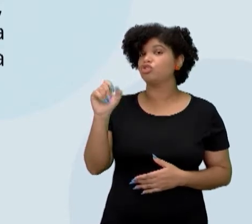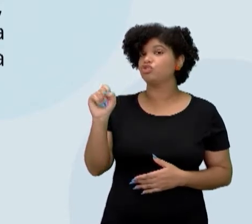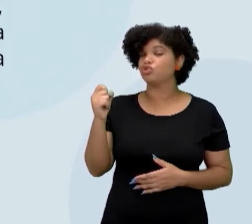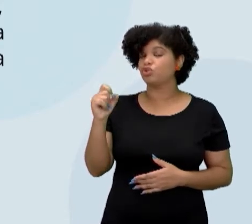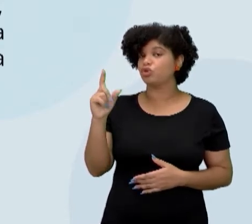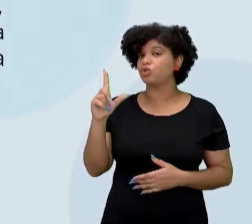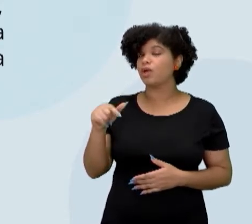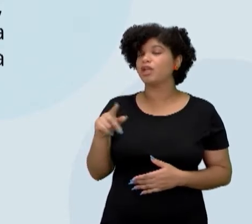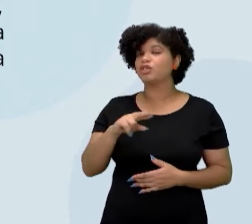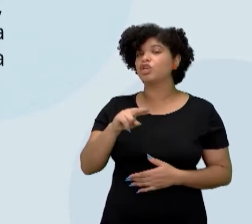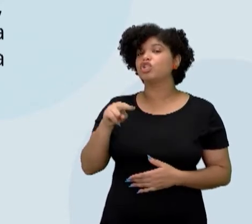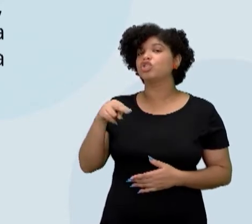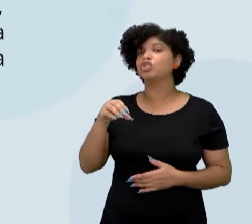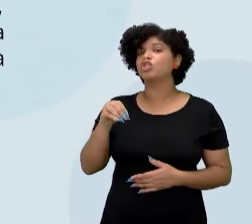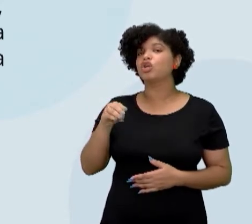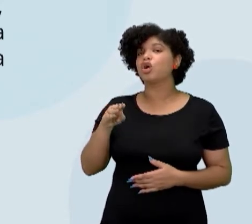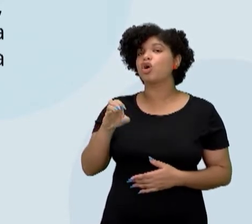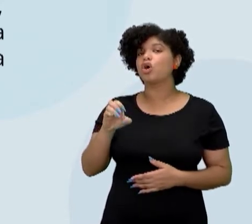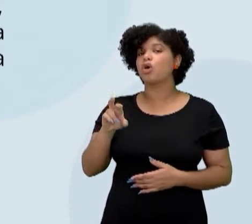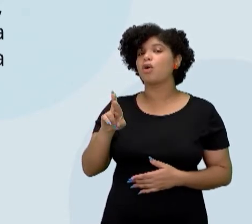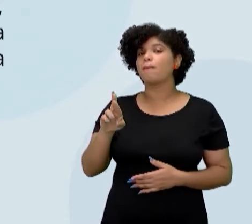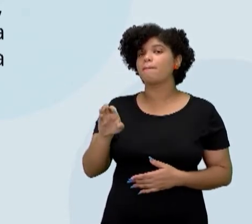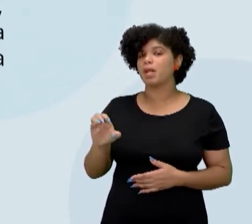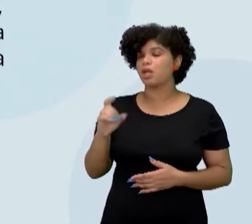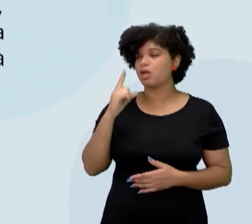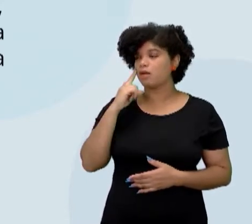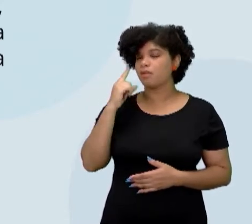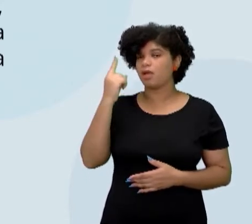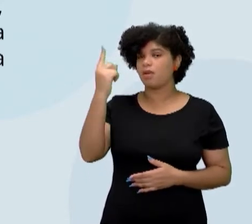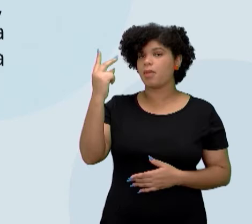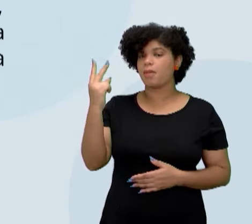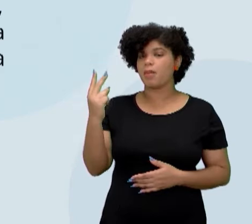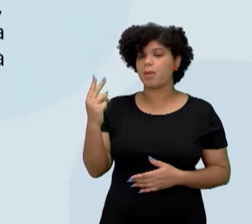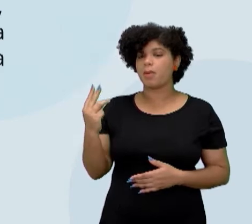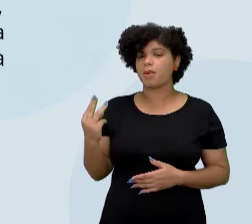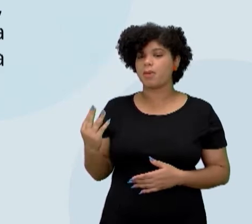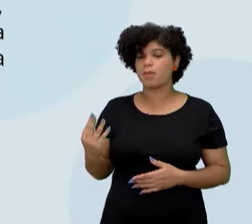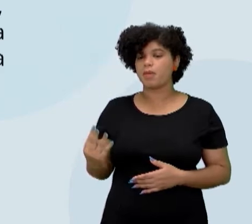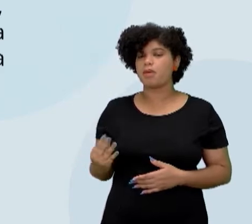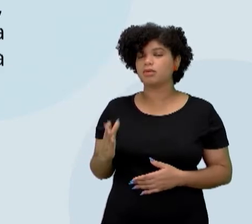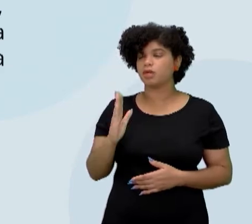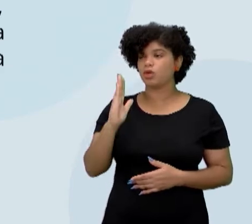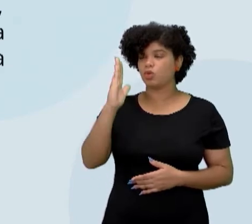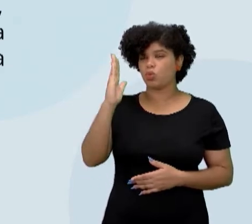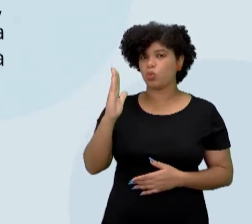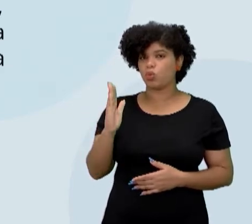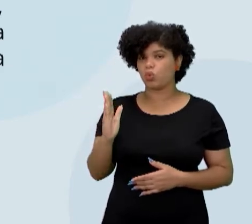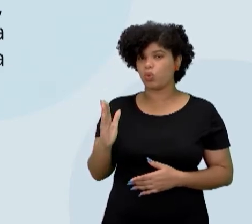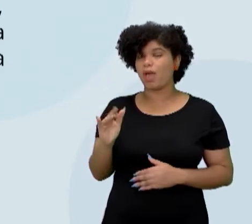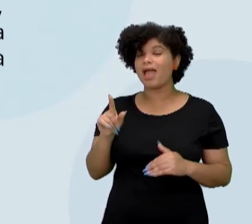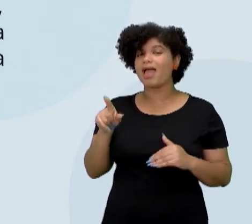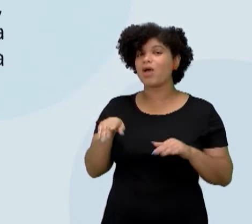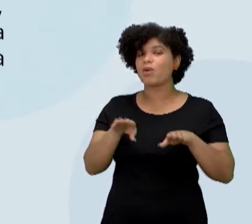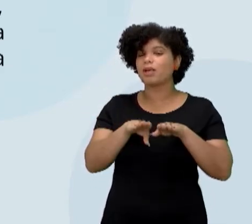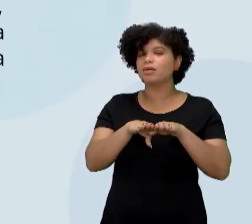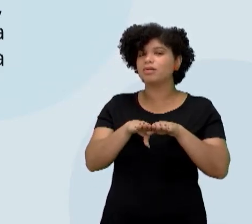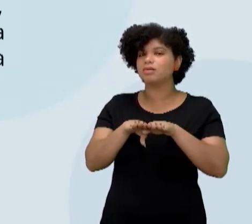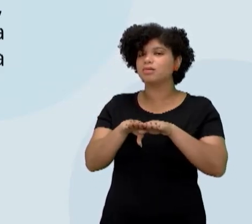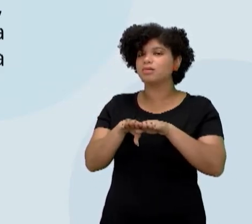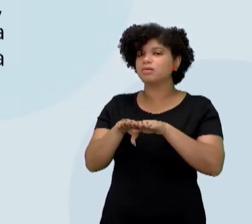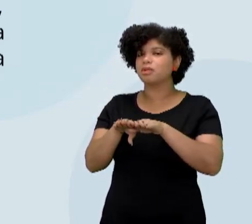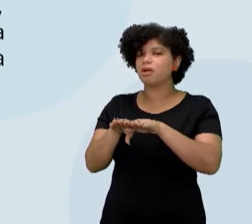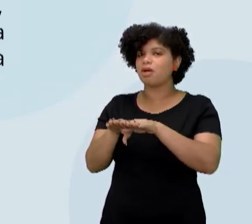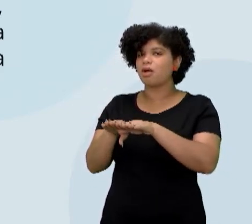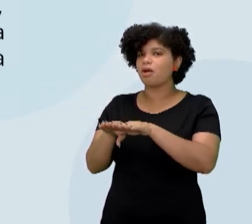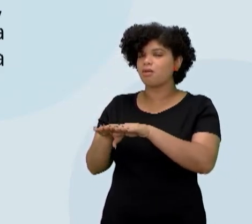dos gases nobres. Então, ali o gás nobre ele já é estável. Então, ele é o que não precisa